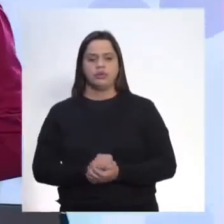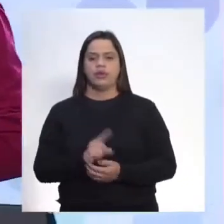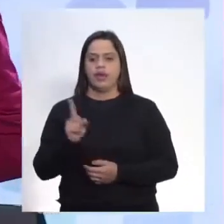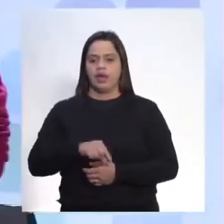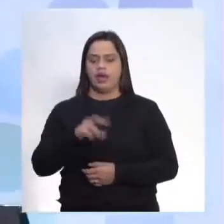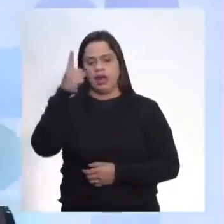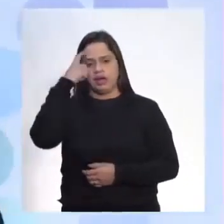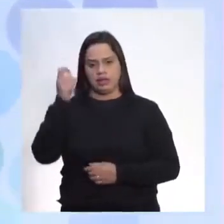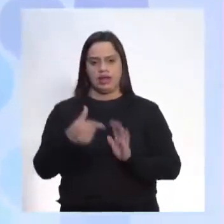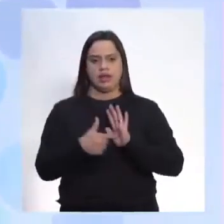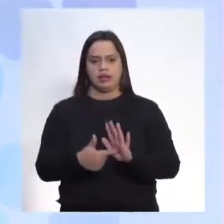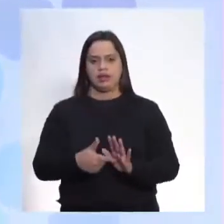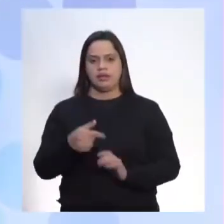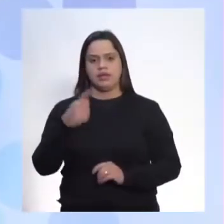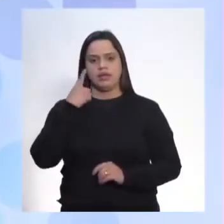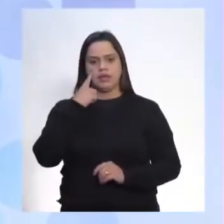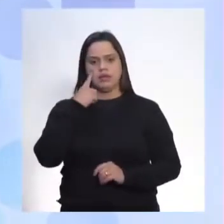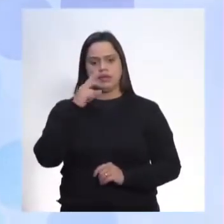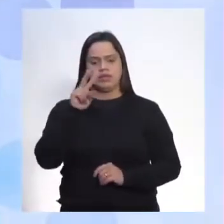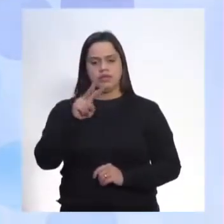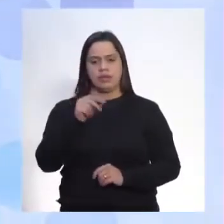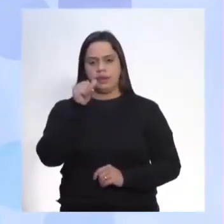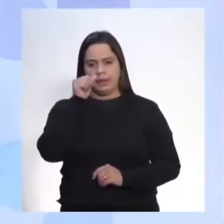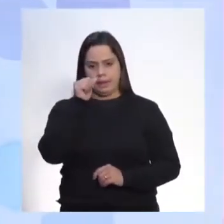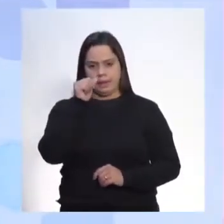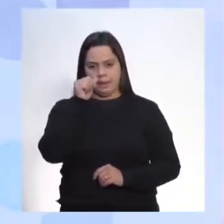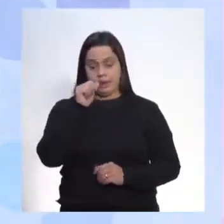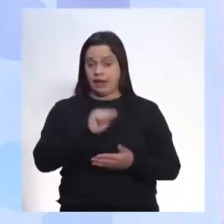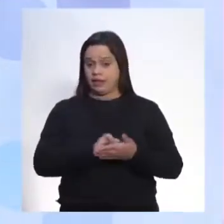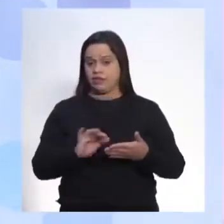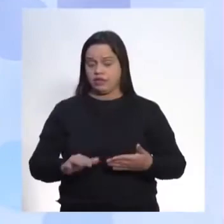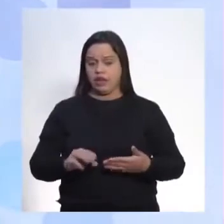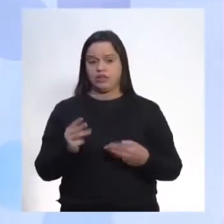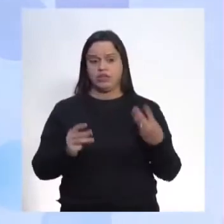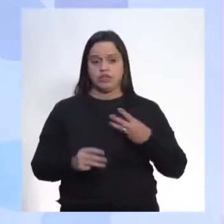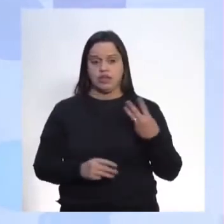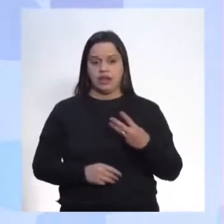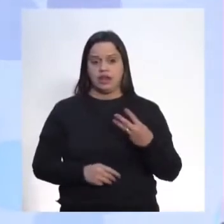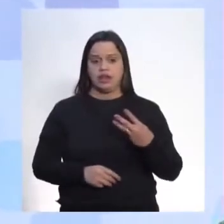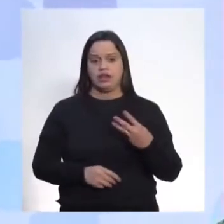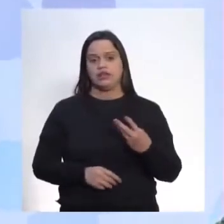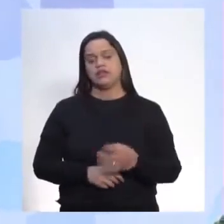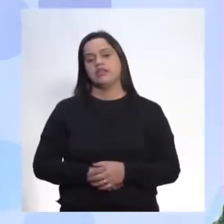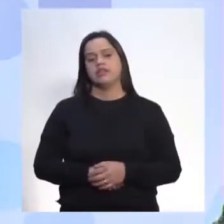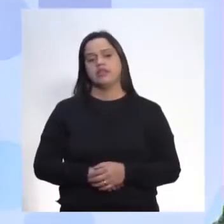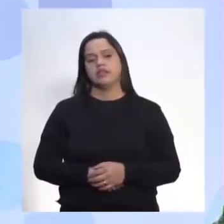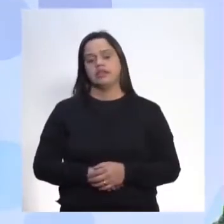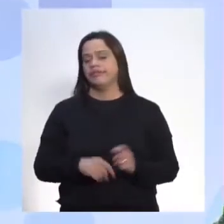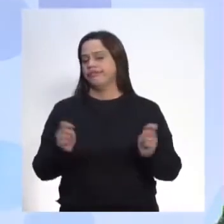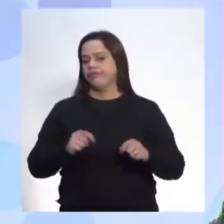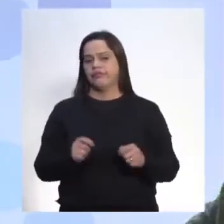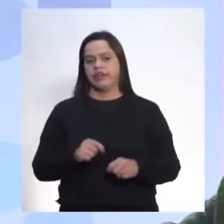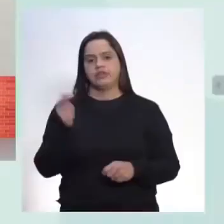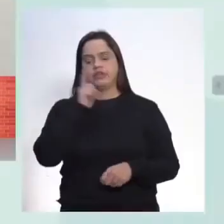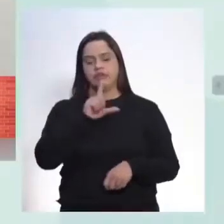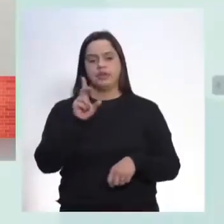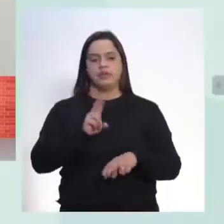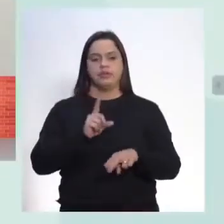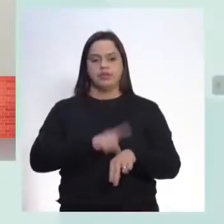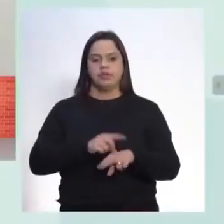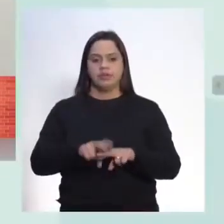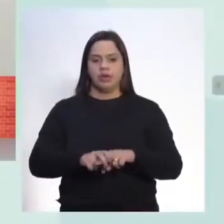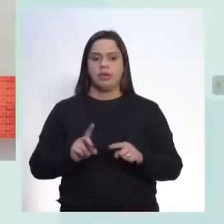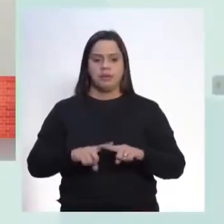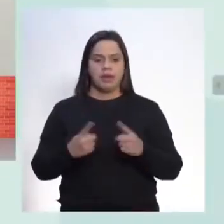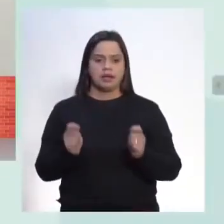essa a ideia aí que aparece para vocês, tá? Essa atividade 3, tá? Infelizmente a gente não vai conseguir por conta de tempo, mas